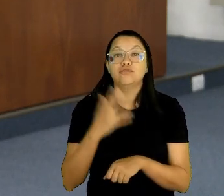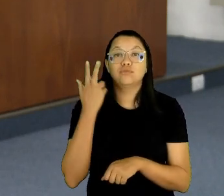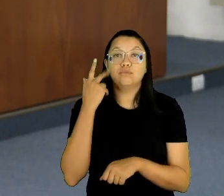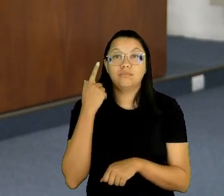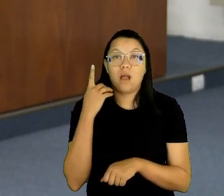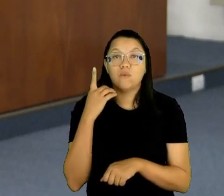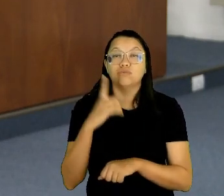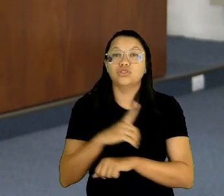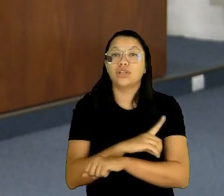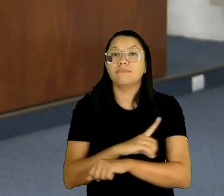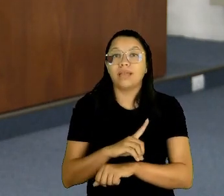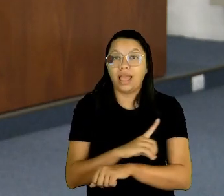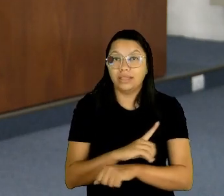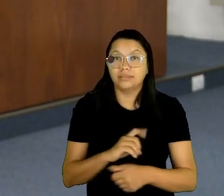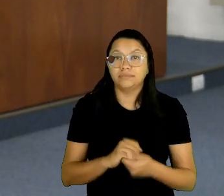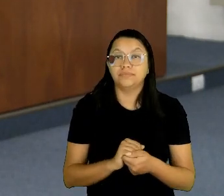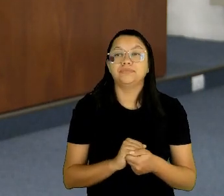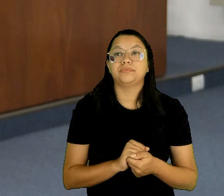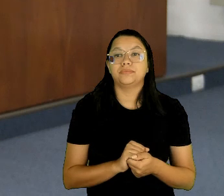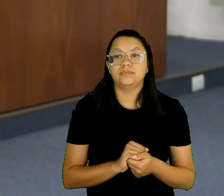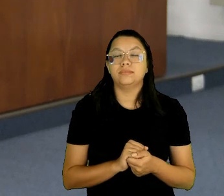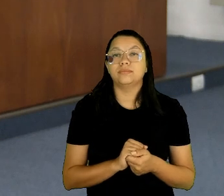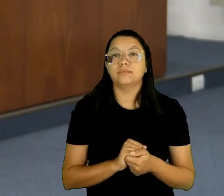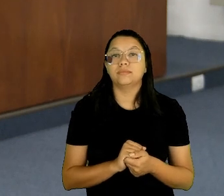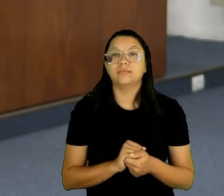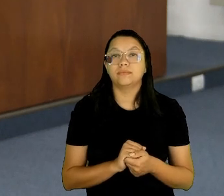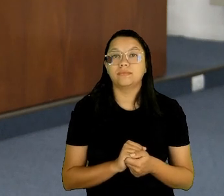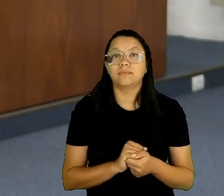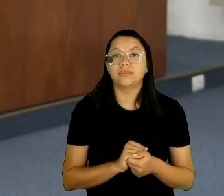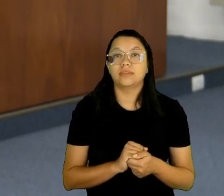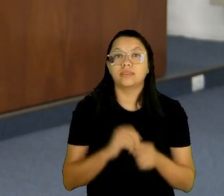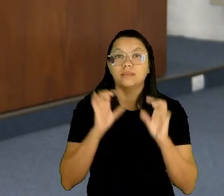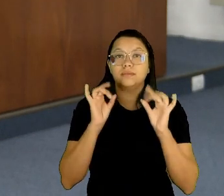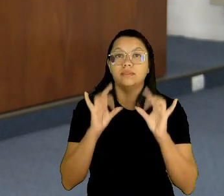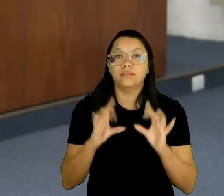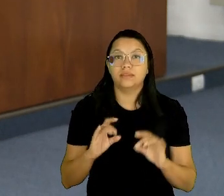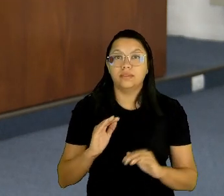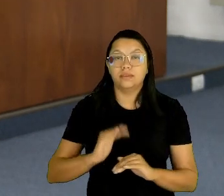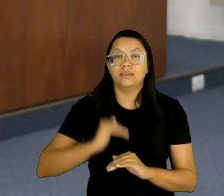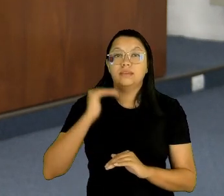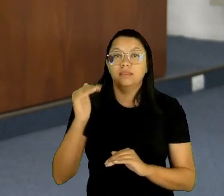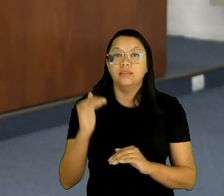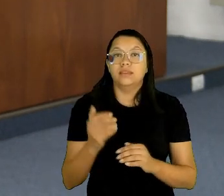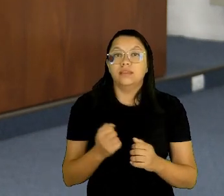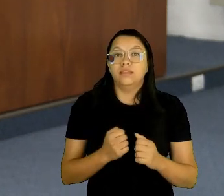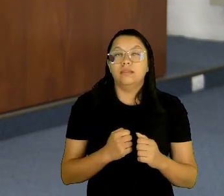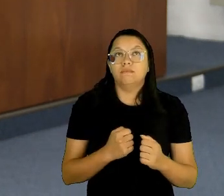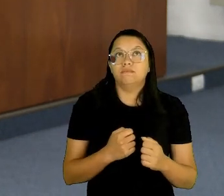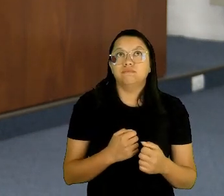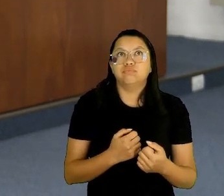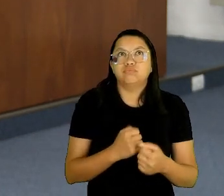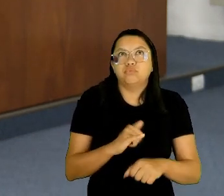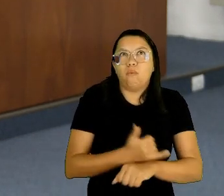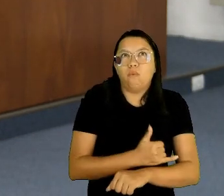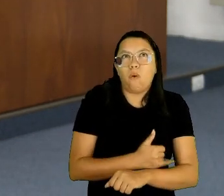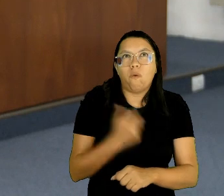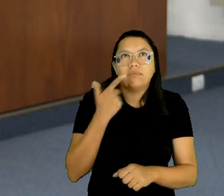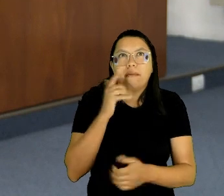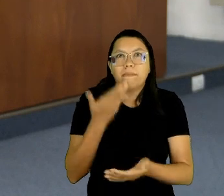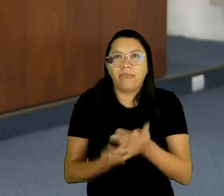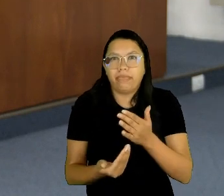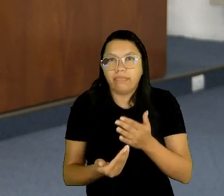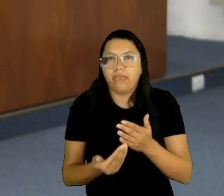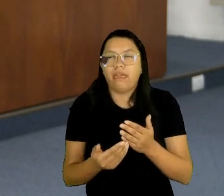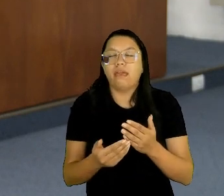Isso é muito mais comum com diabetes. Se o paciente tem um pré-diabetes e está em especial acima do peso, consegue perder aí uns 15,